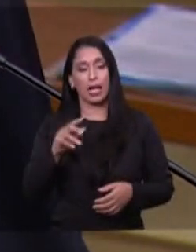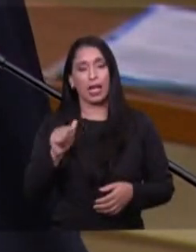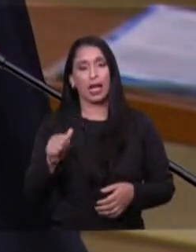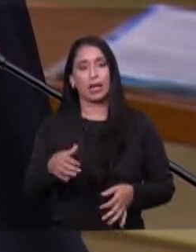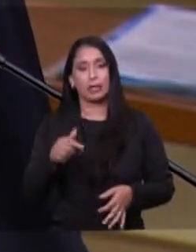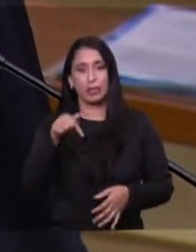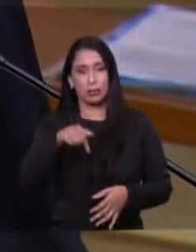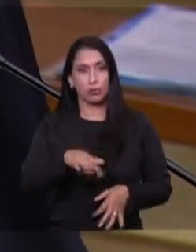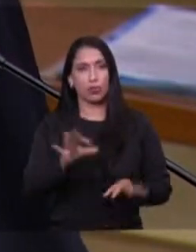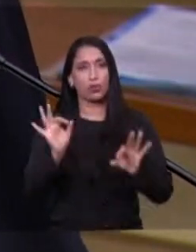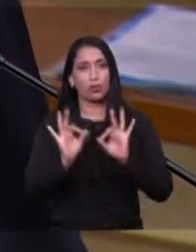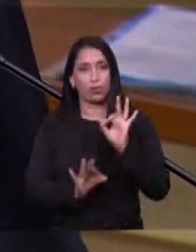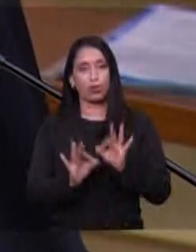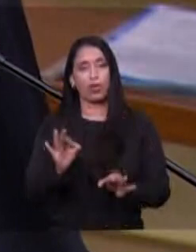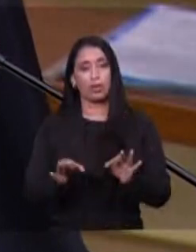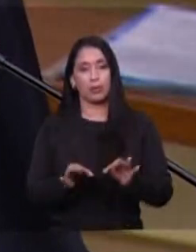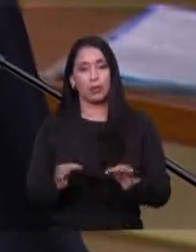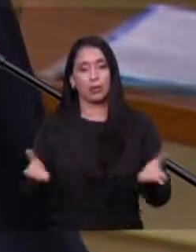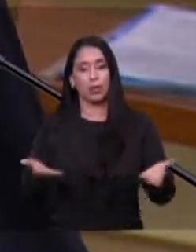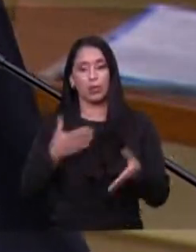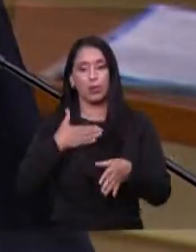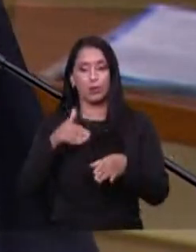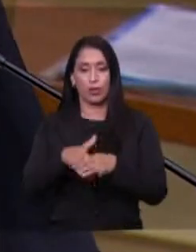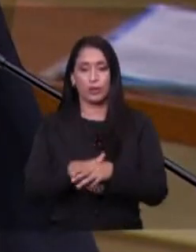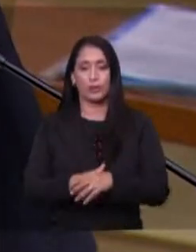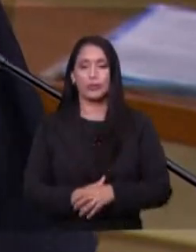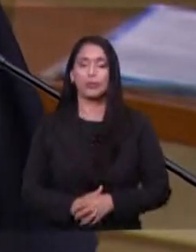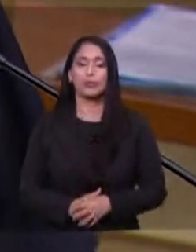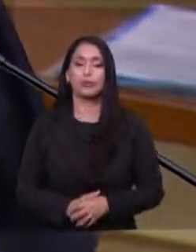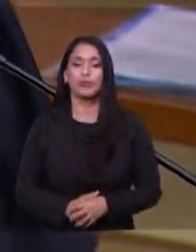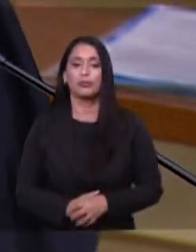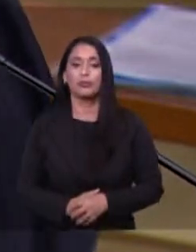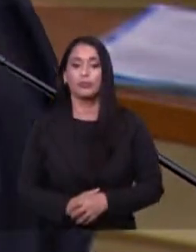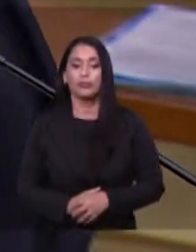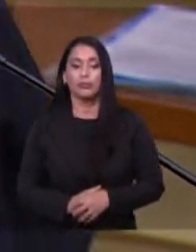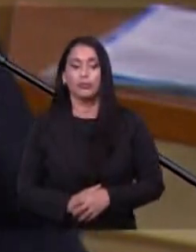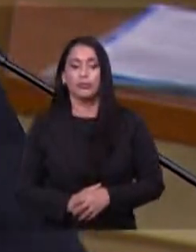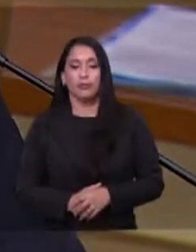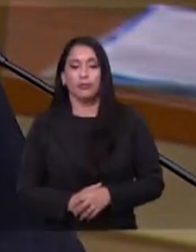sessão deste julgamento. É como voto.